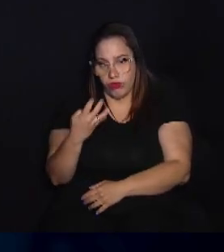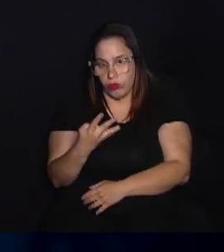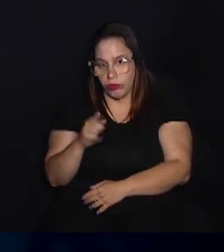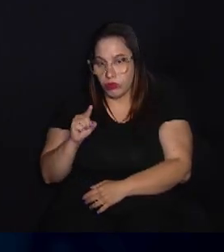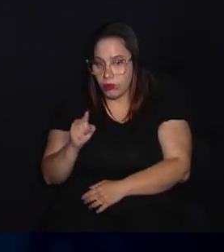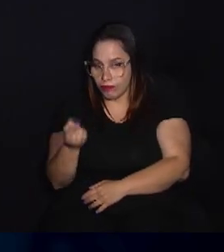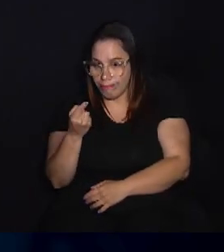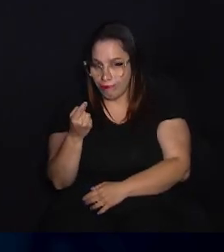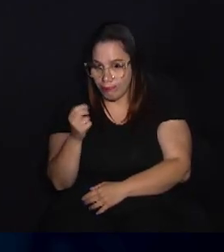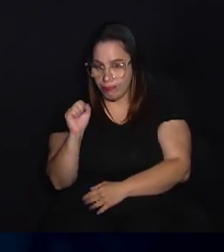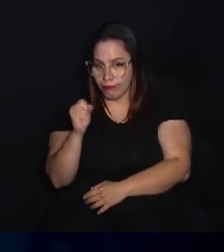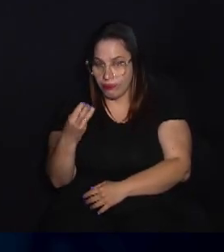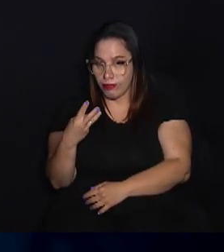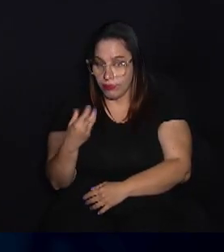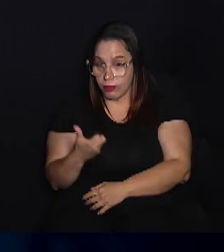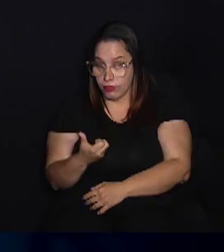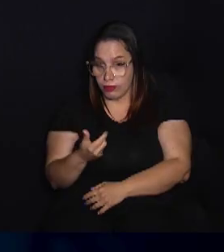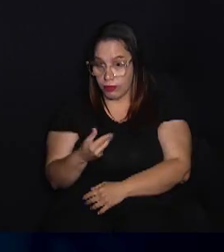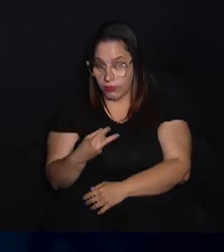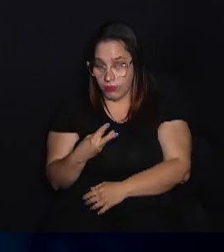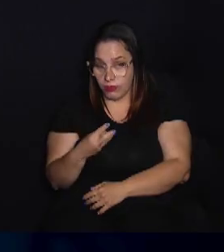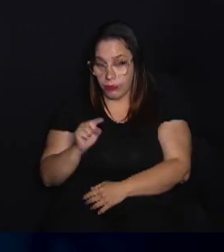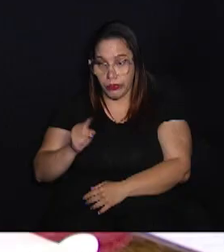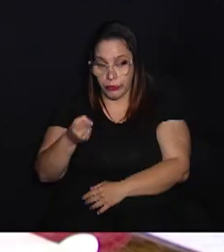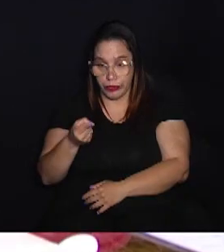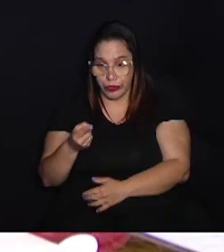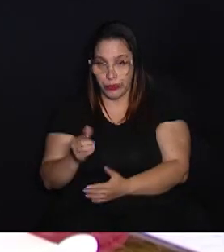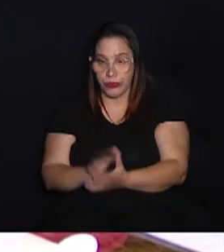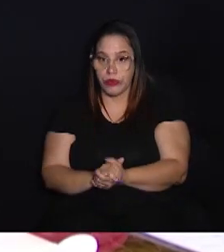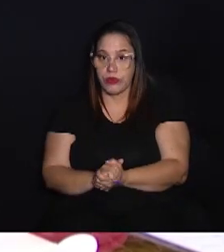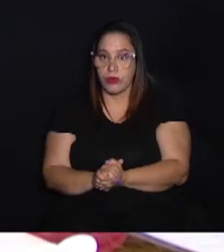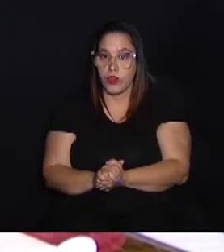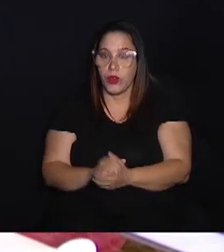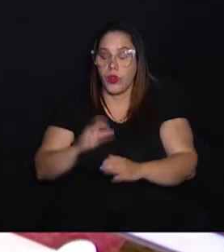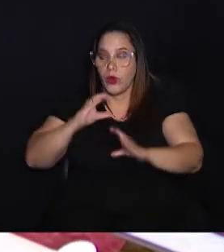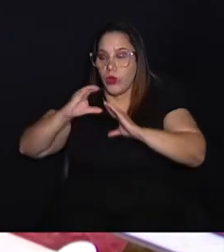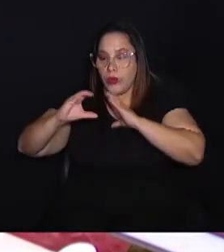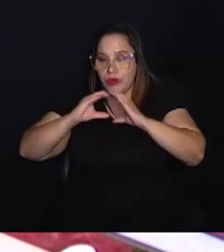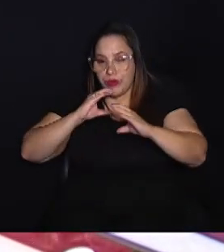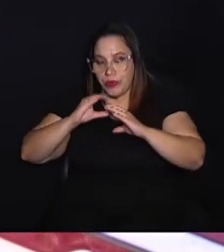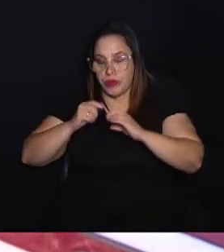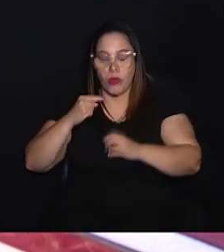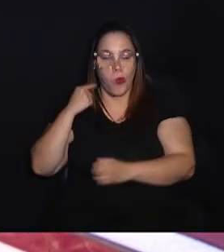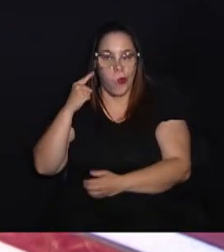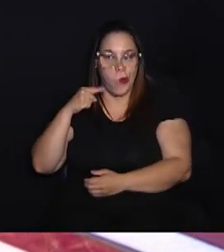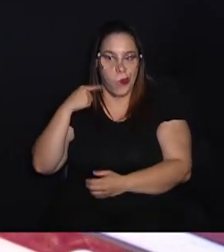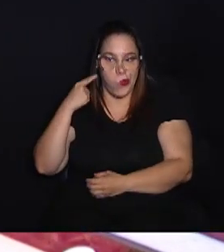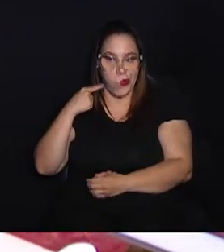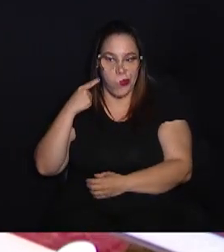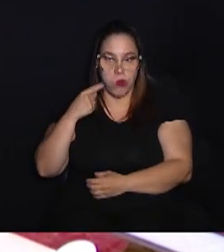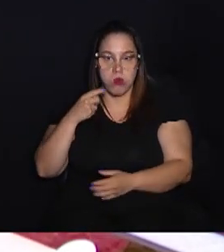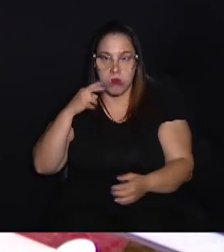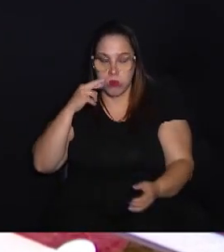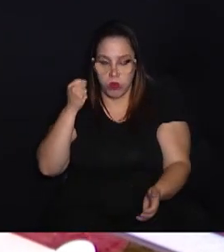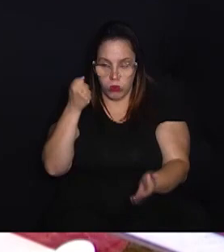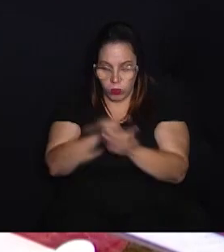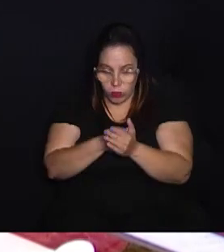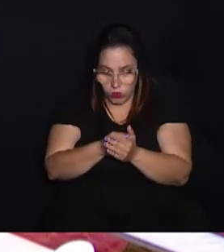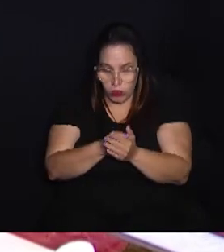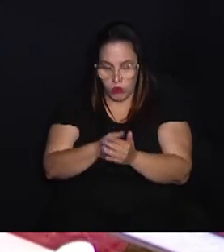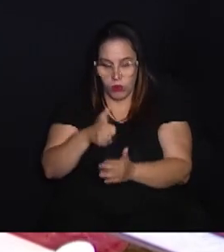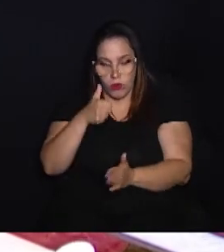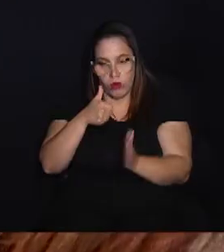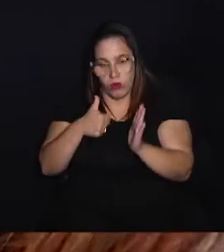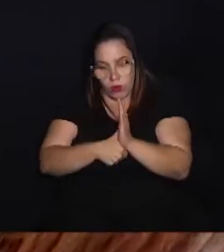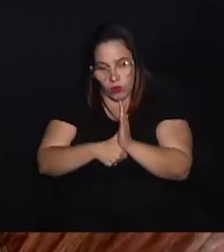mil dos 843 mil eleitores. Conversamos com esta advogada que reforça que o voto em branco é aquele em que